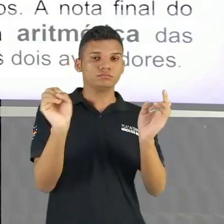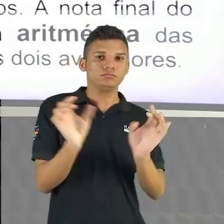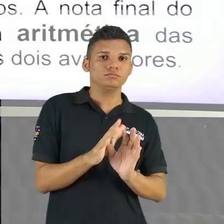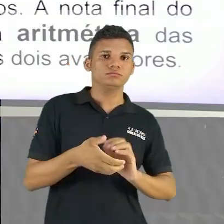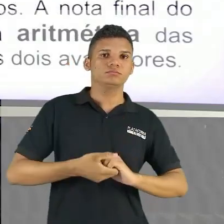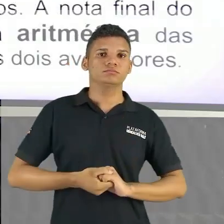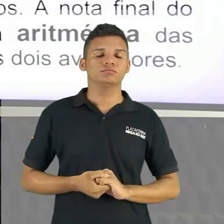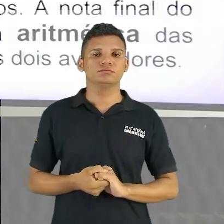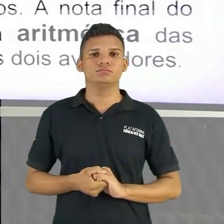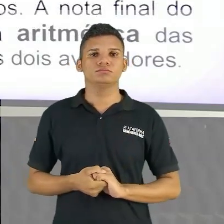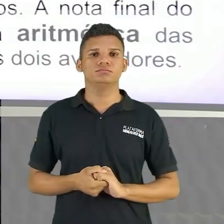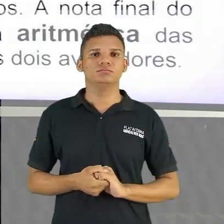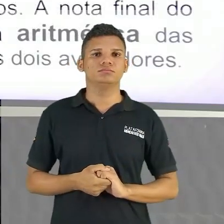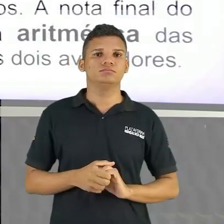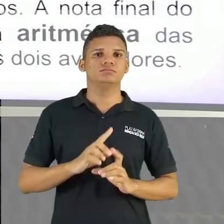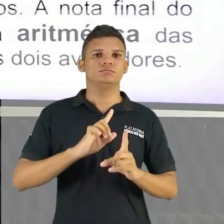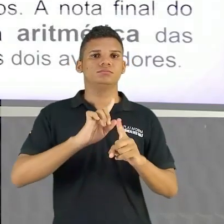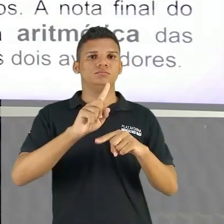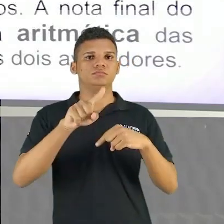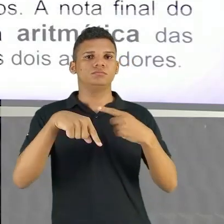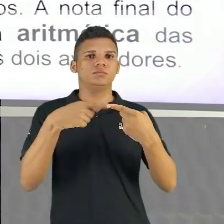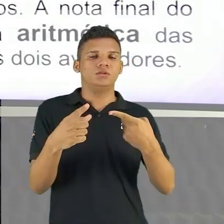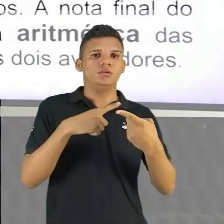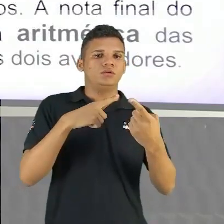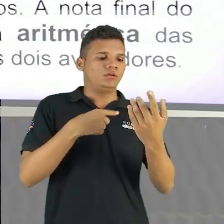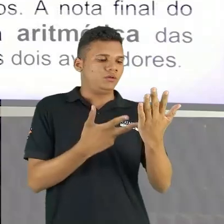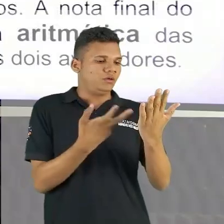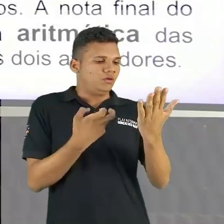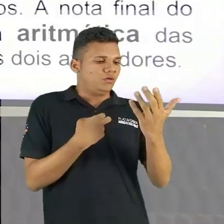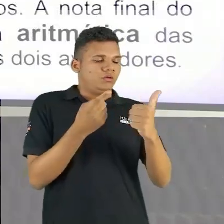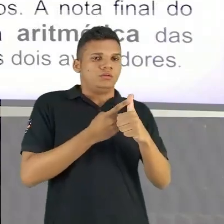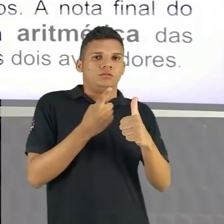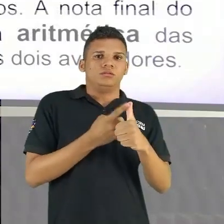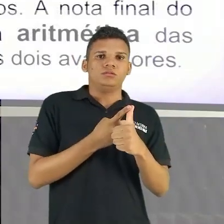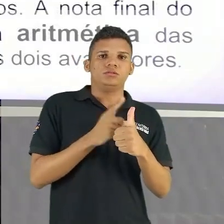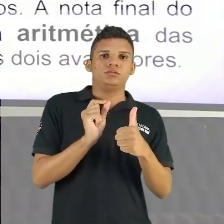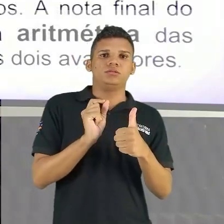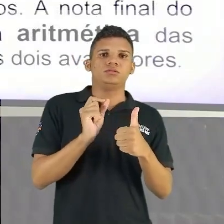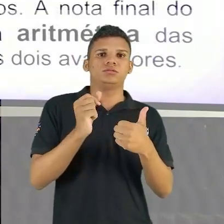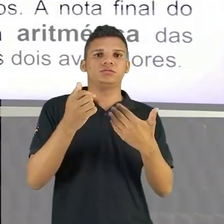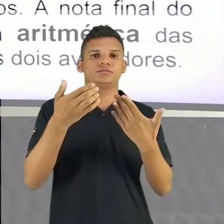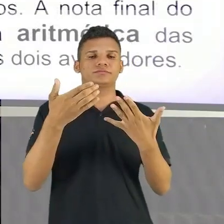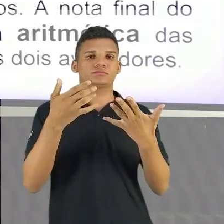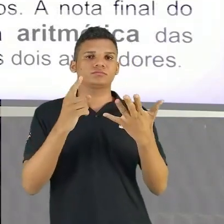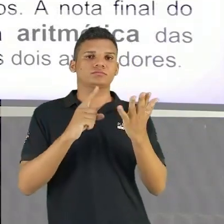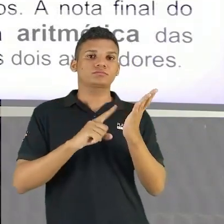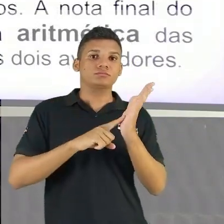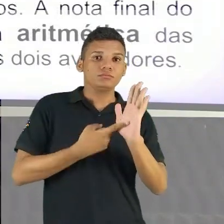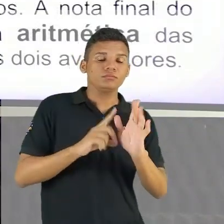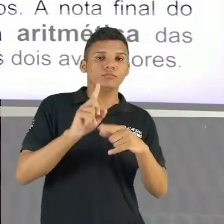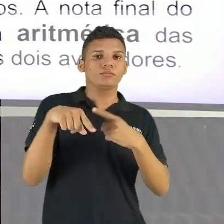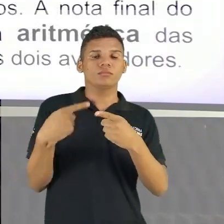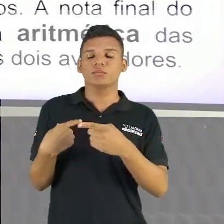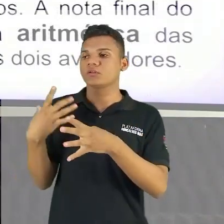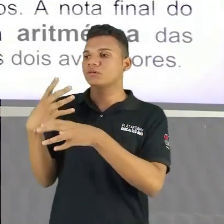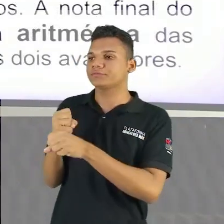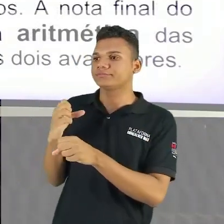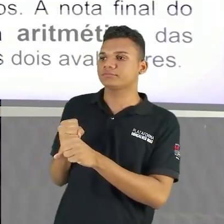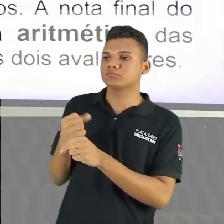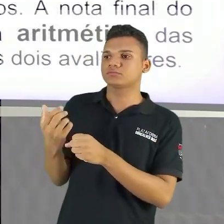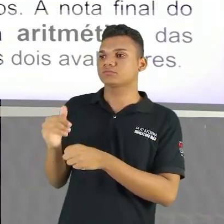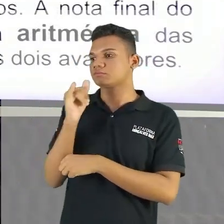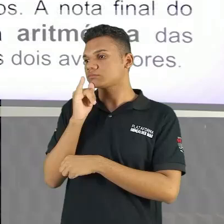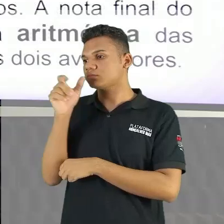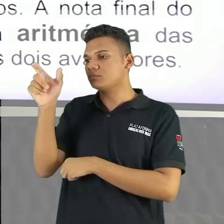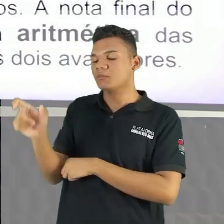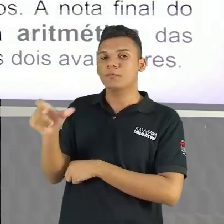aí depois que eu tenho essa primeira nota eu faço uma média dos dois avaliadores então se um avaliador